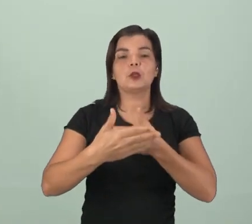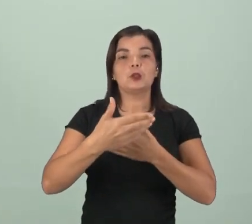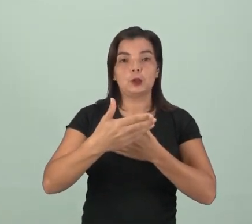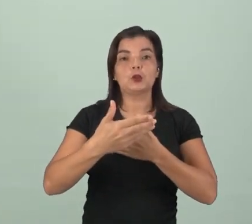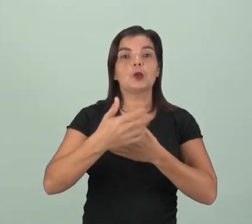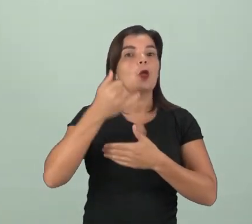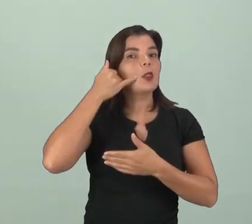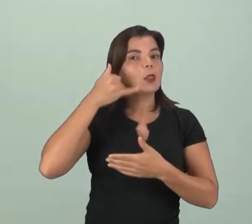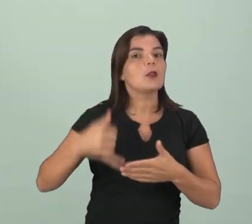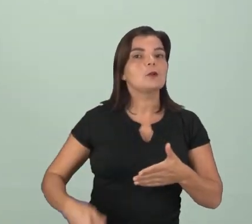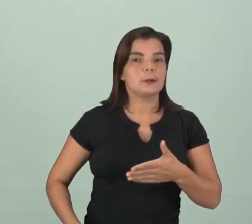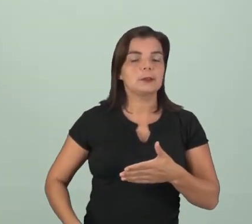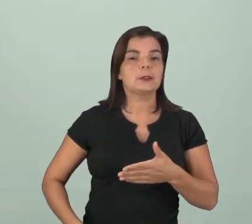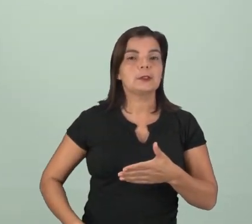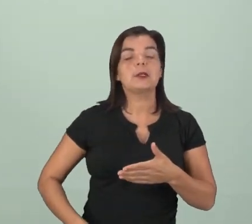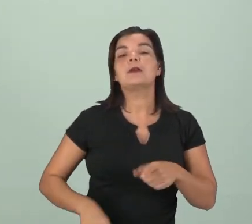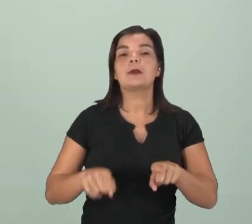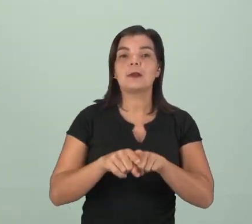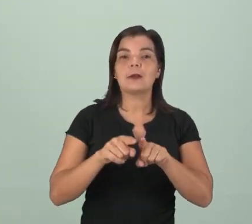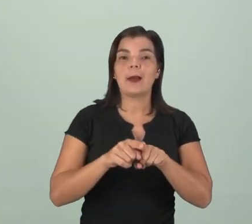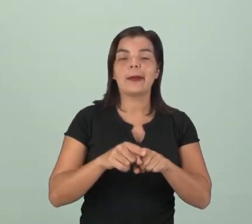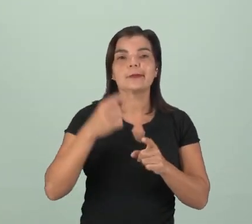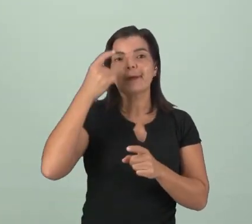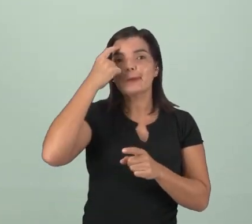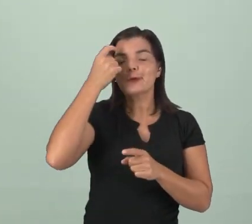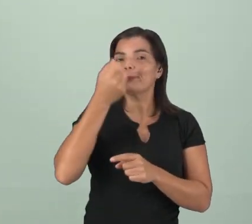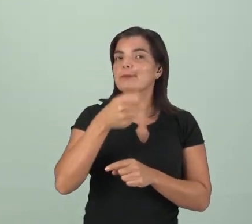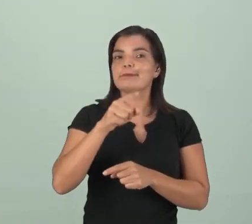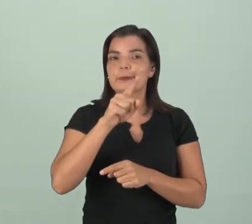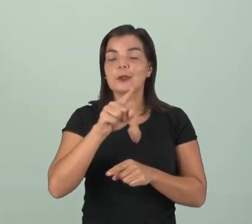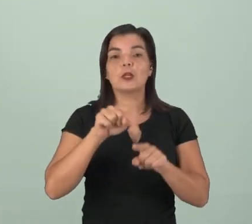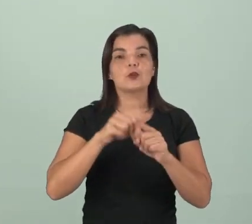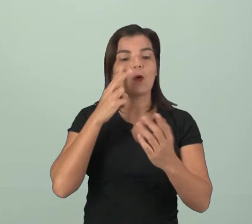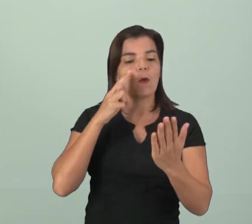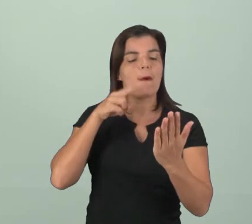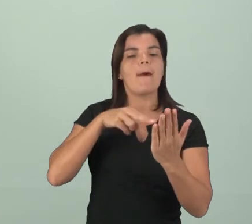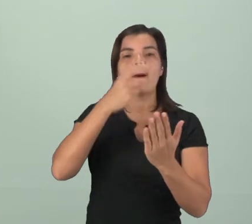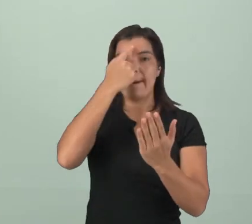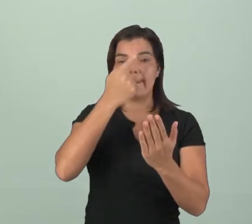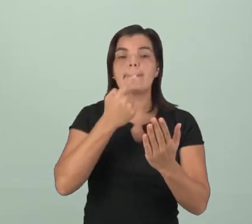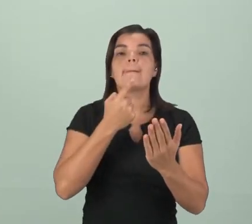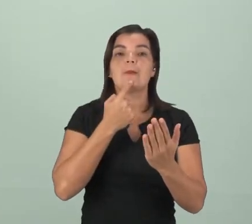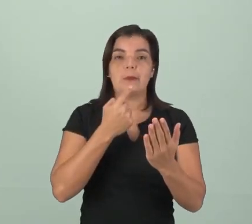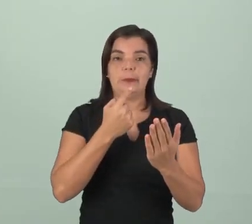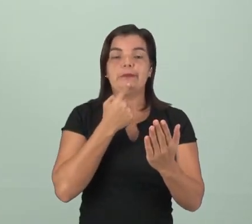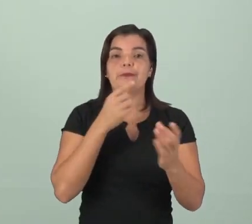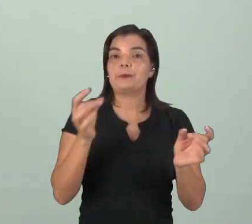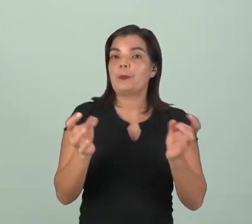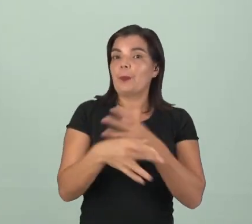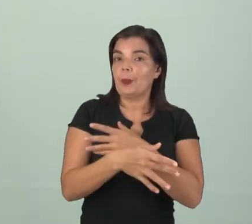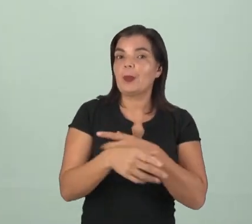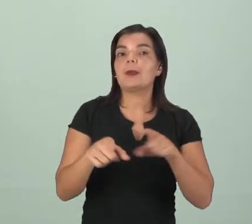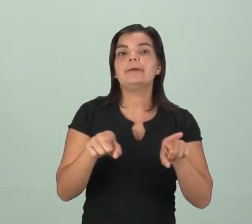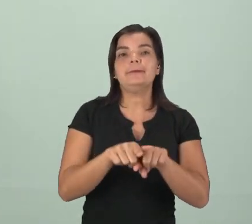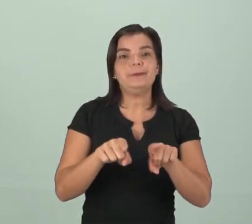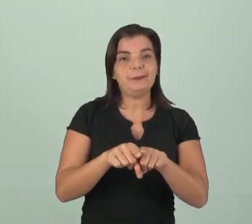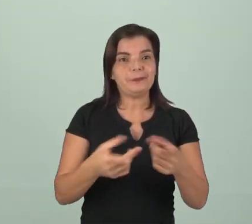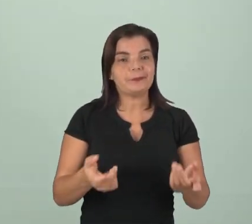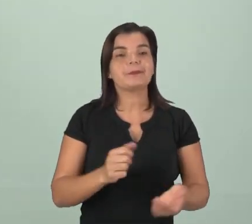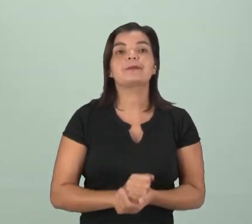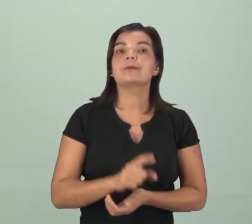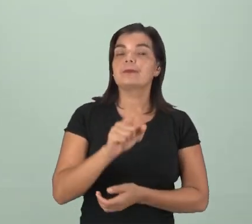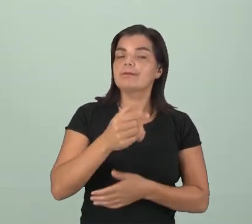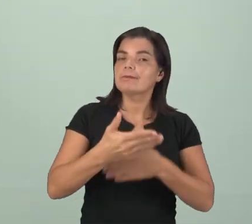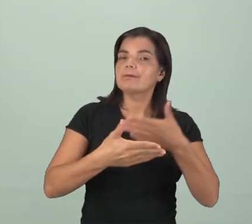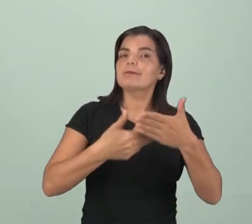não é? Quase que a imaginação não precisa funcionar mais. É só olhar para a imagem pronta, a tela pronta. Isso